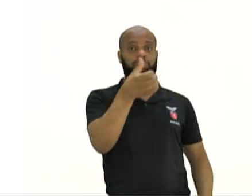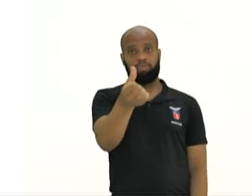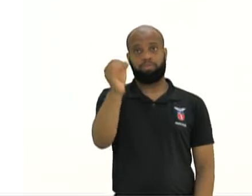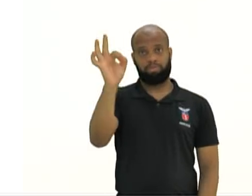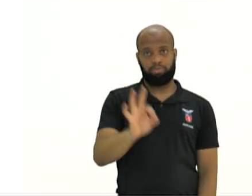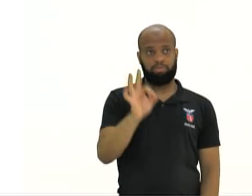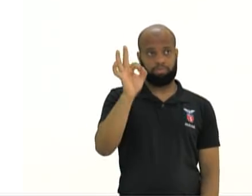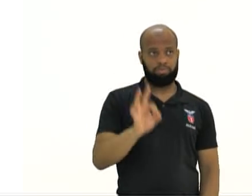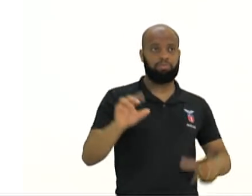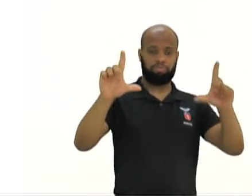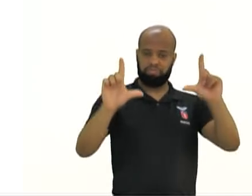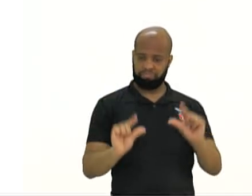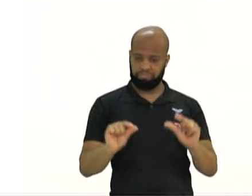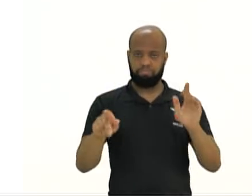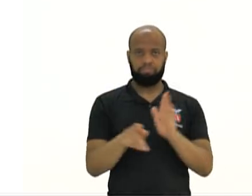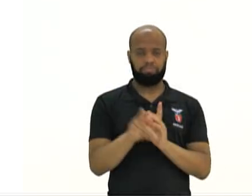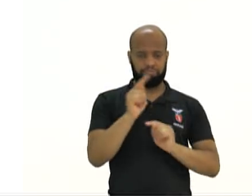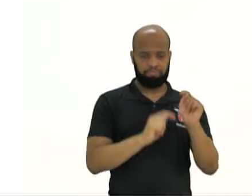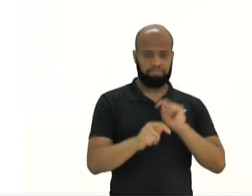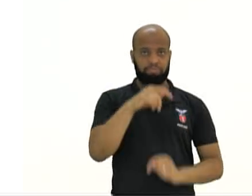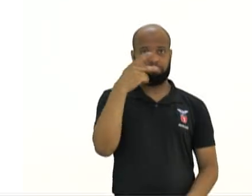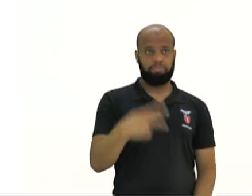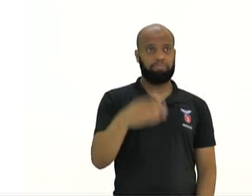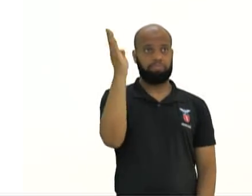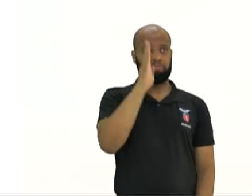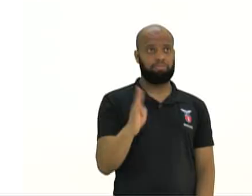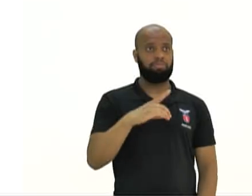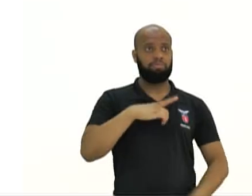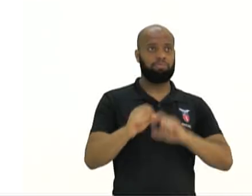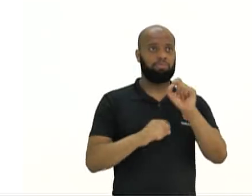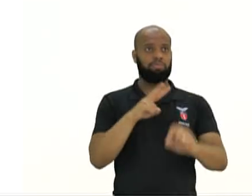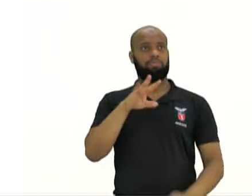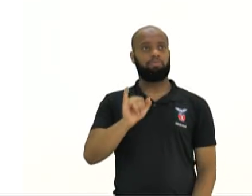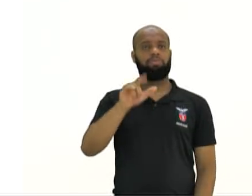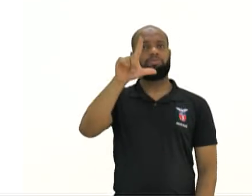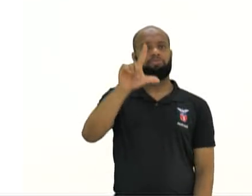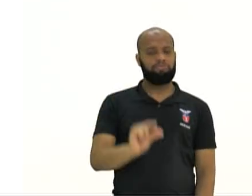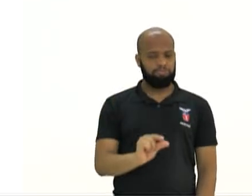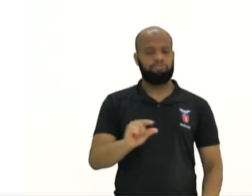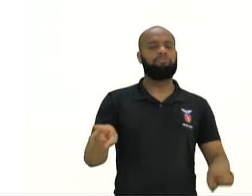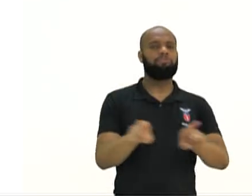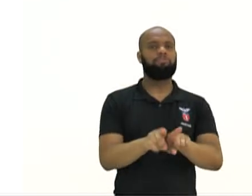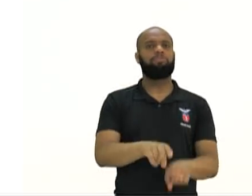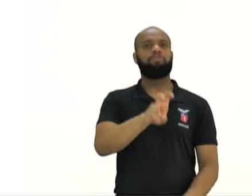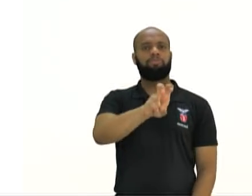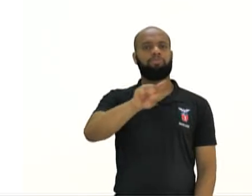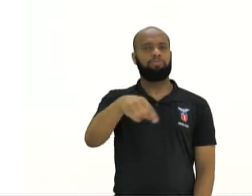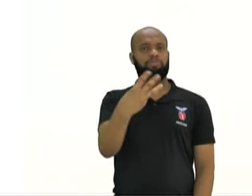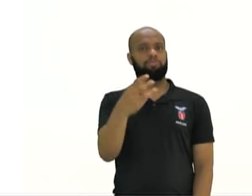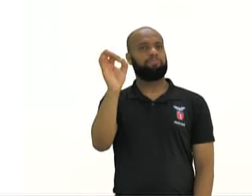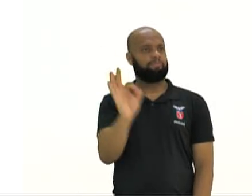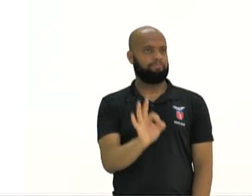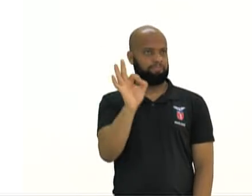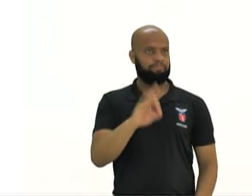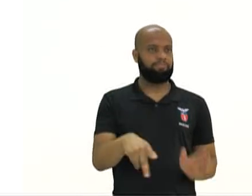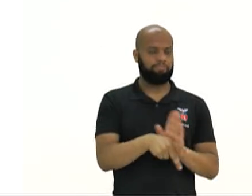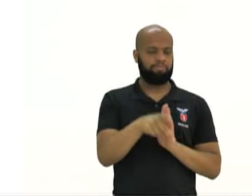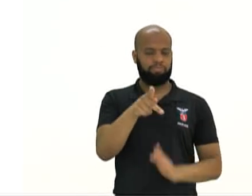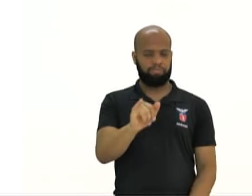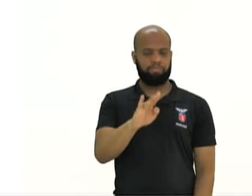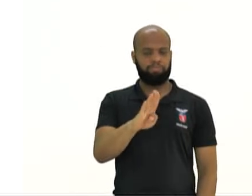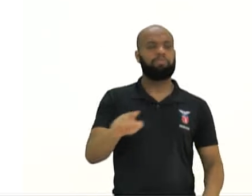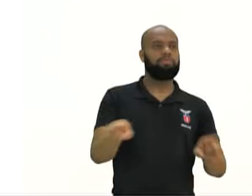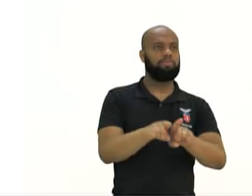de retração de economia. O Brasil vai também retrair 5,3% do produto interno